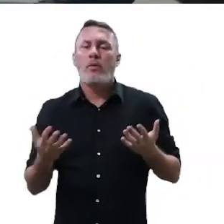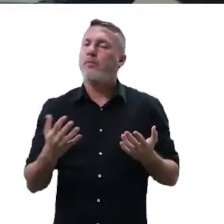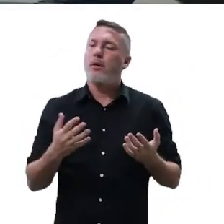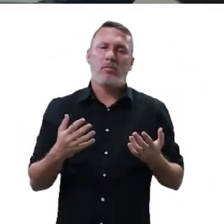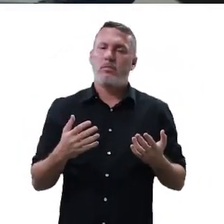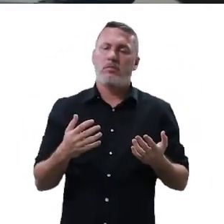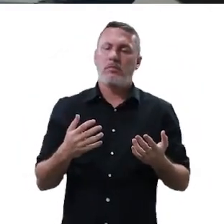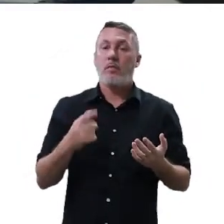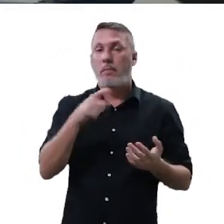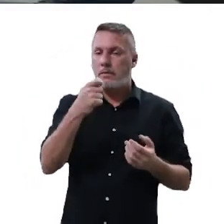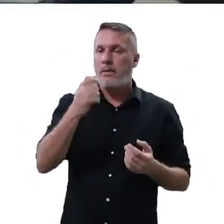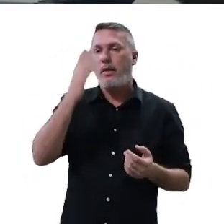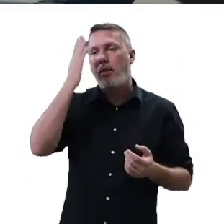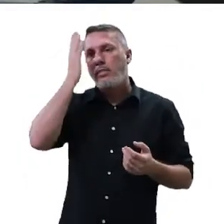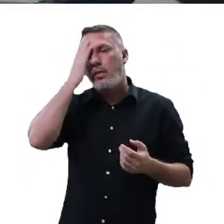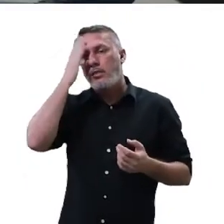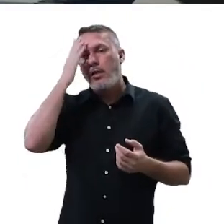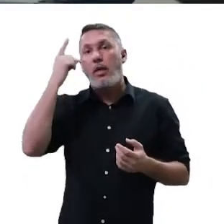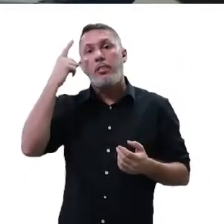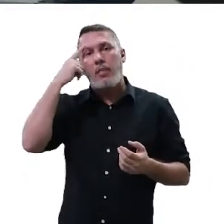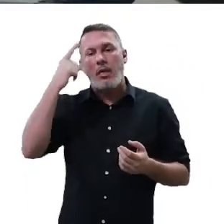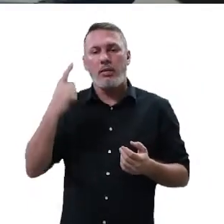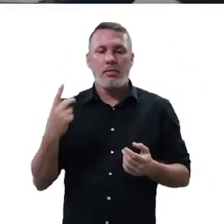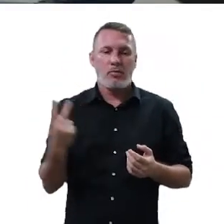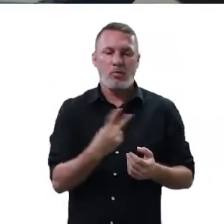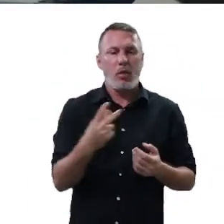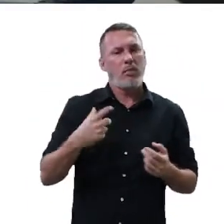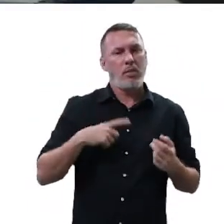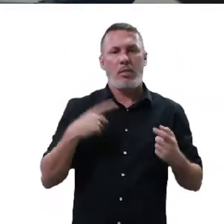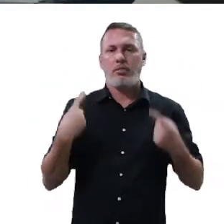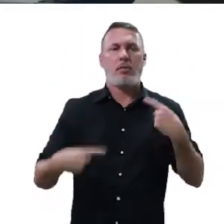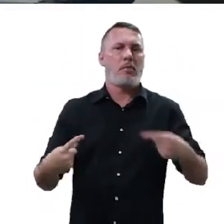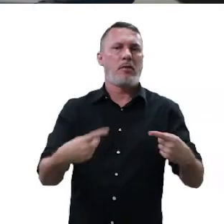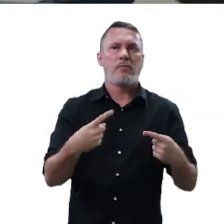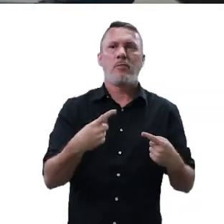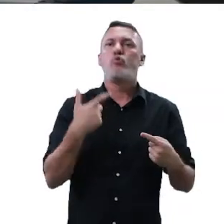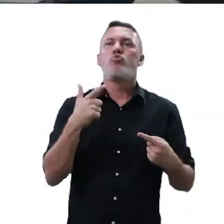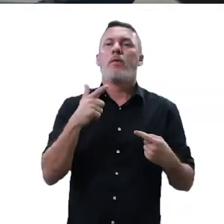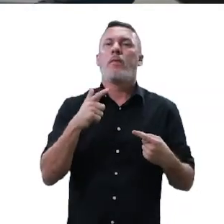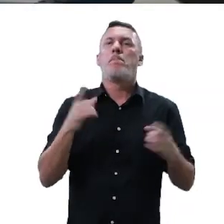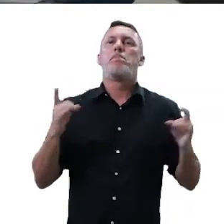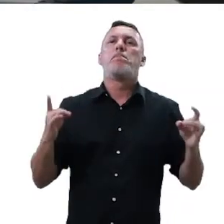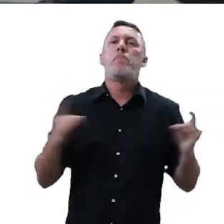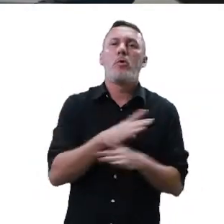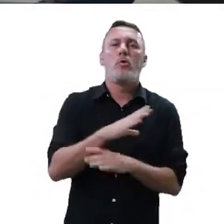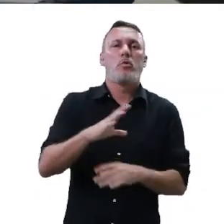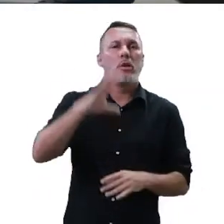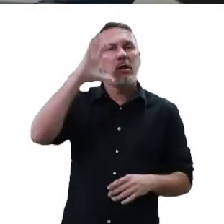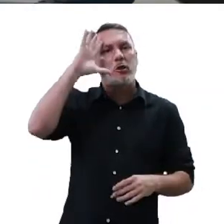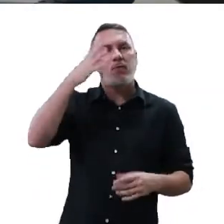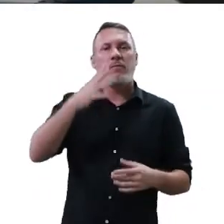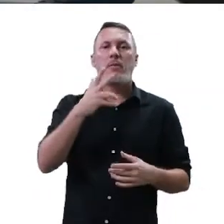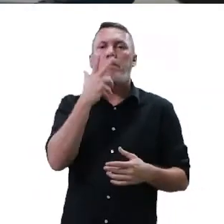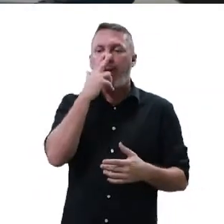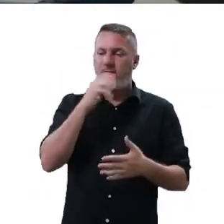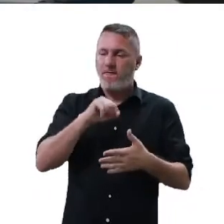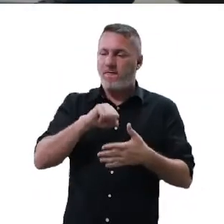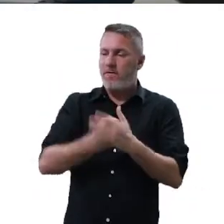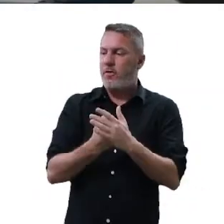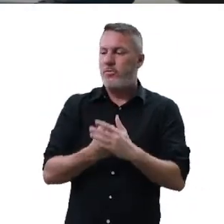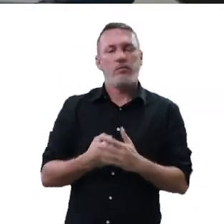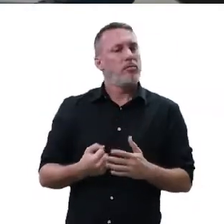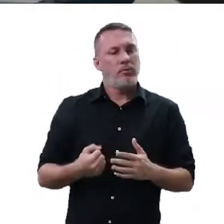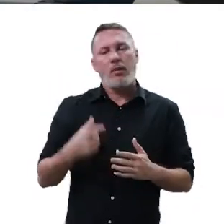gente precisa então entender as ideias que elas estão em debate, não está fechado, a filosofia não fecha nada, a gente